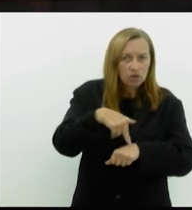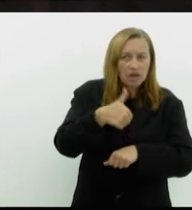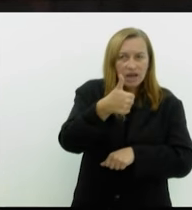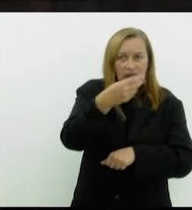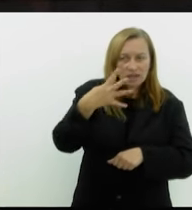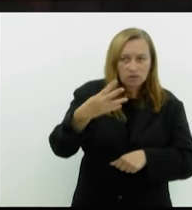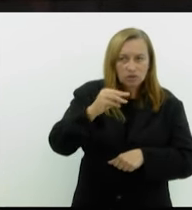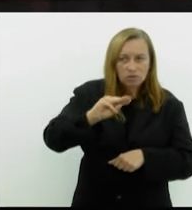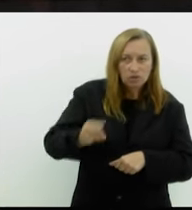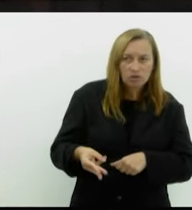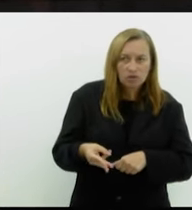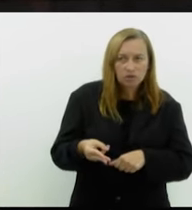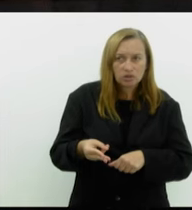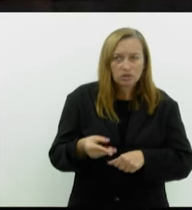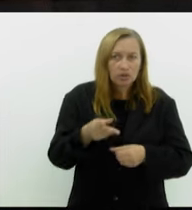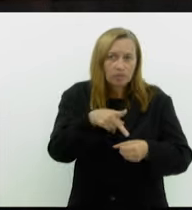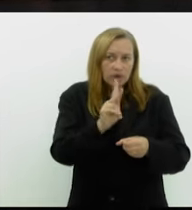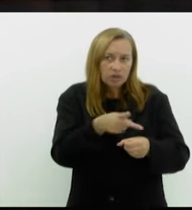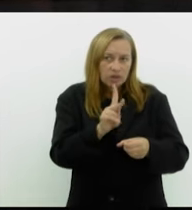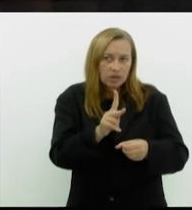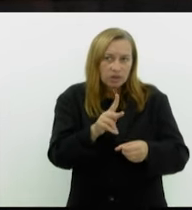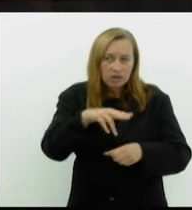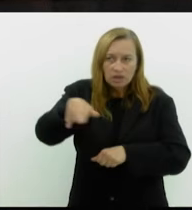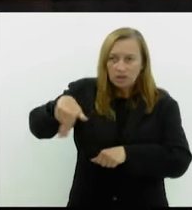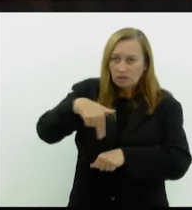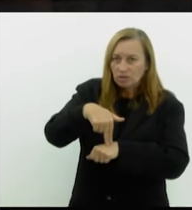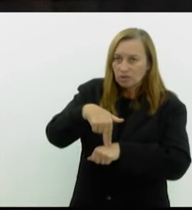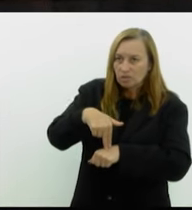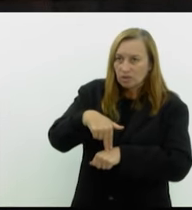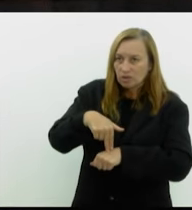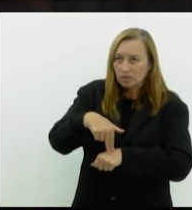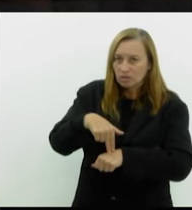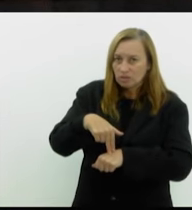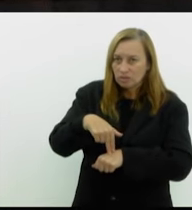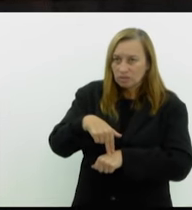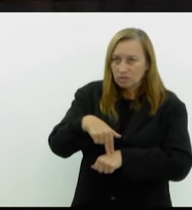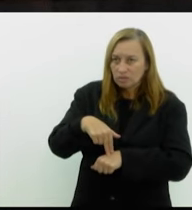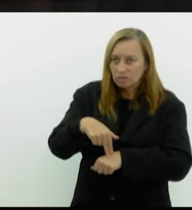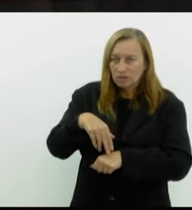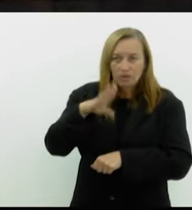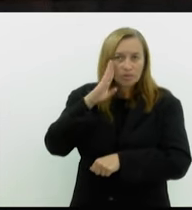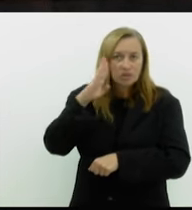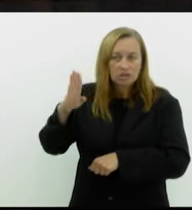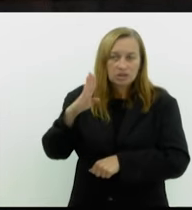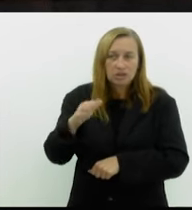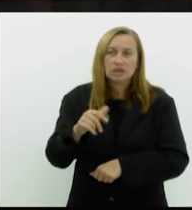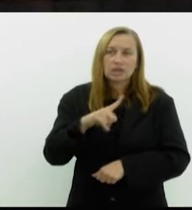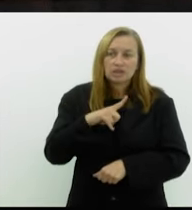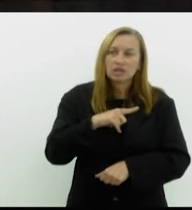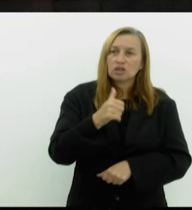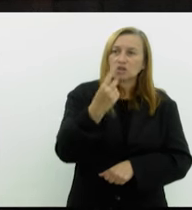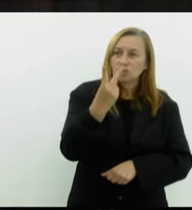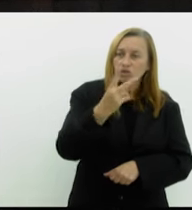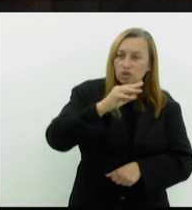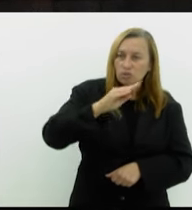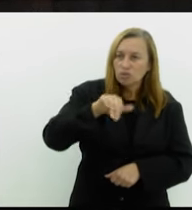da Petrobras na dívida ativa, onde a União é acionista majoritária. E tem 2 bilhões e 400,